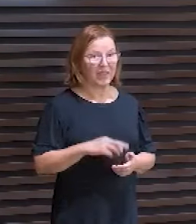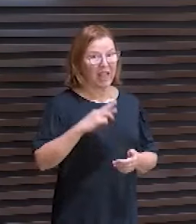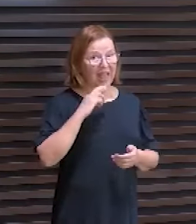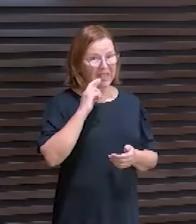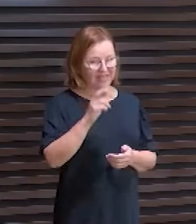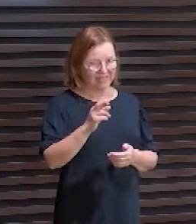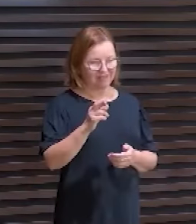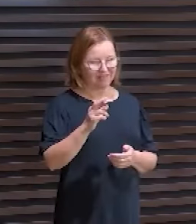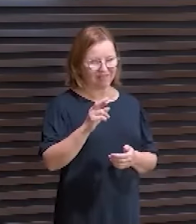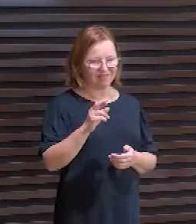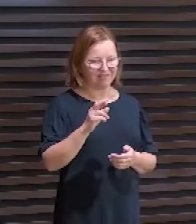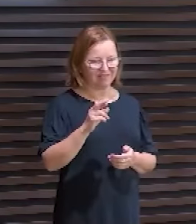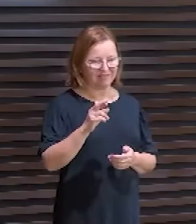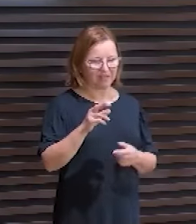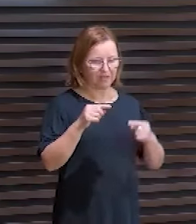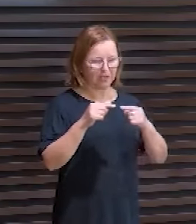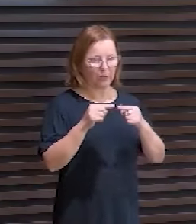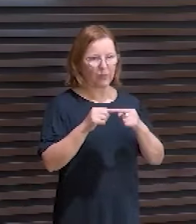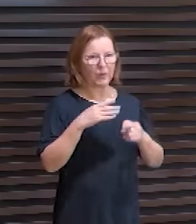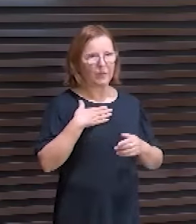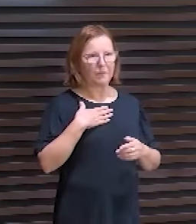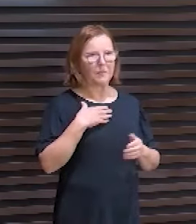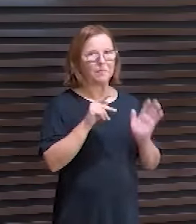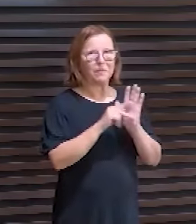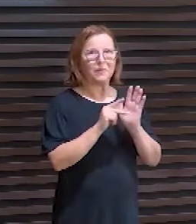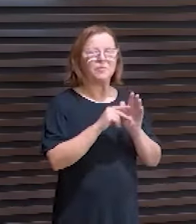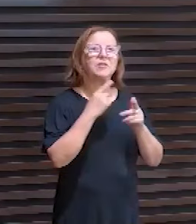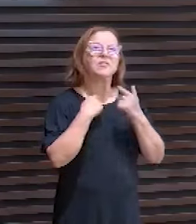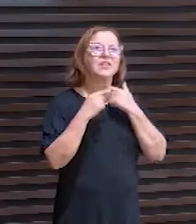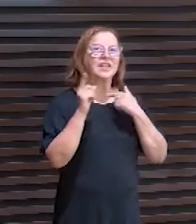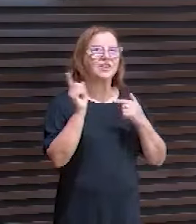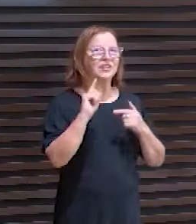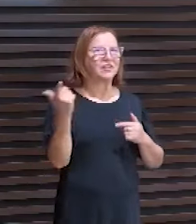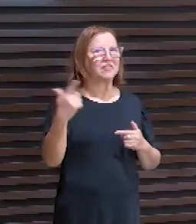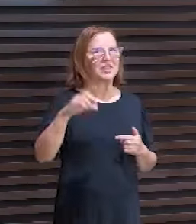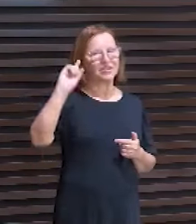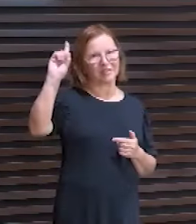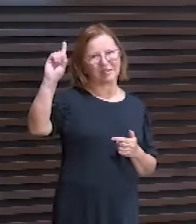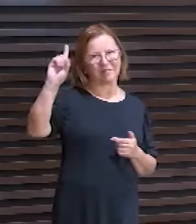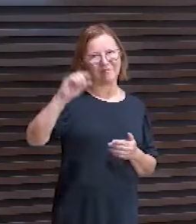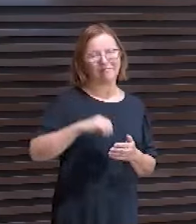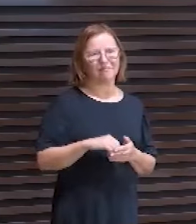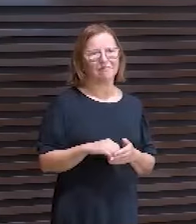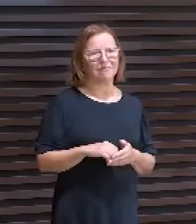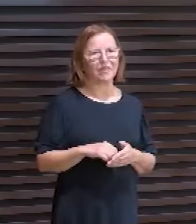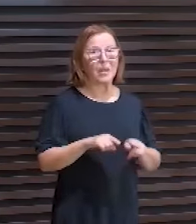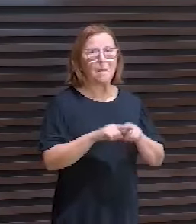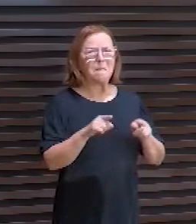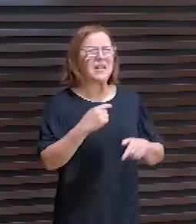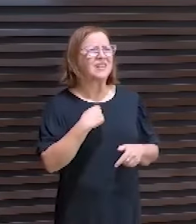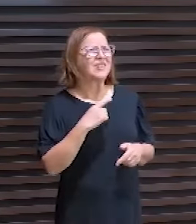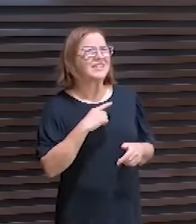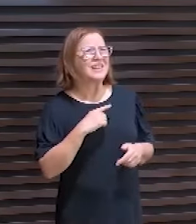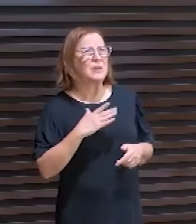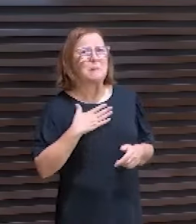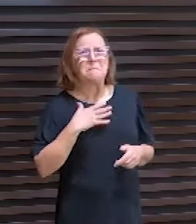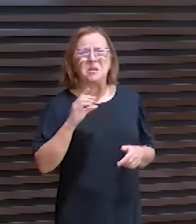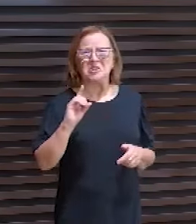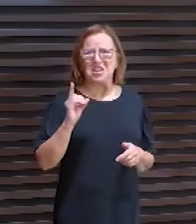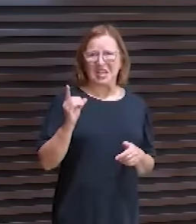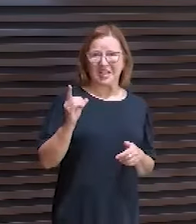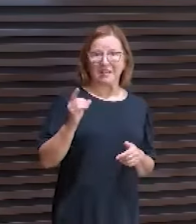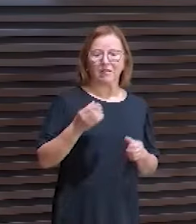não é coisa de Deus do Espírito Então mas eu tenho os meus direitos